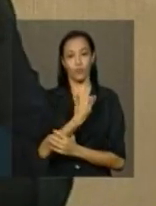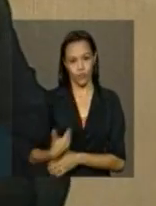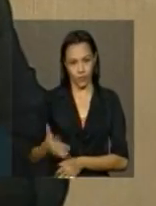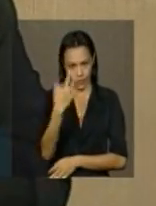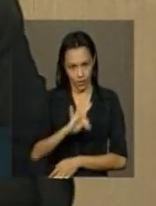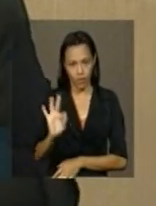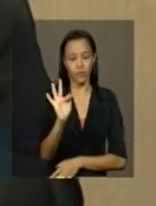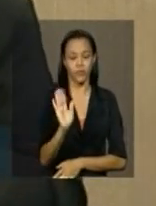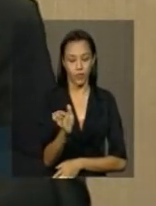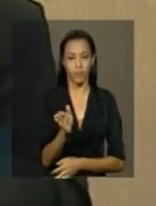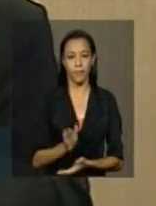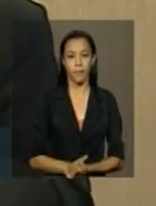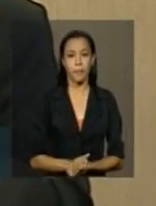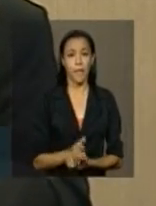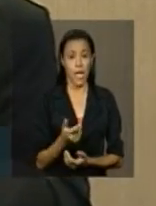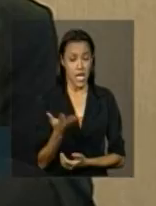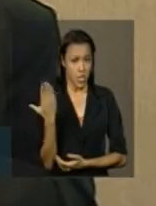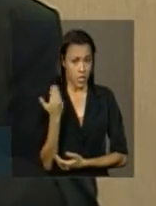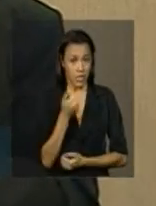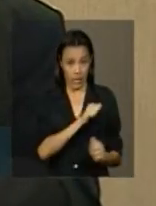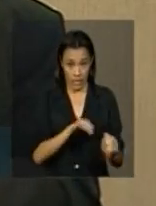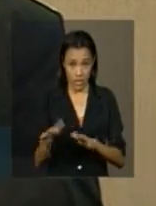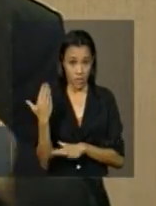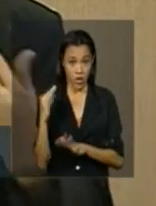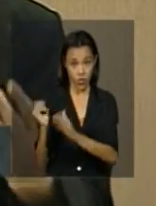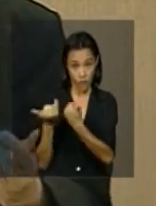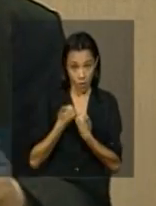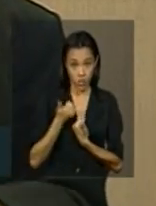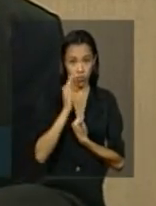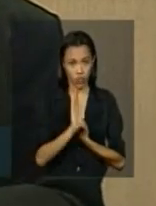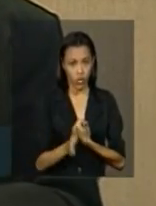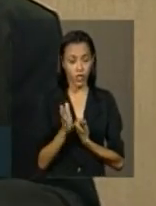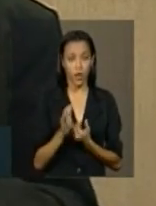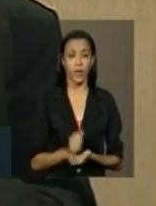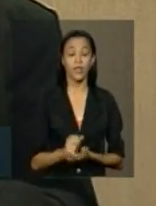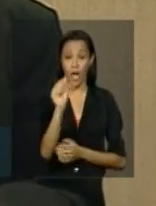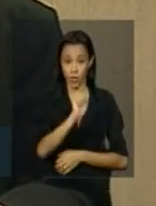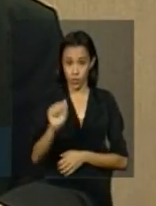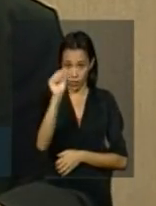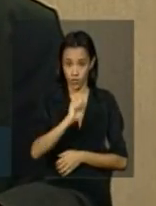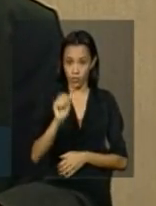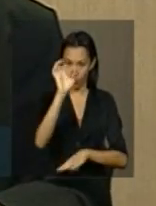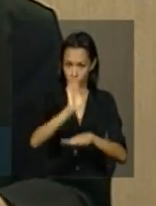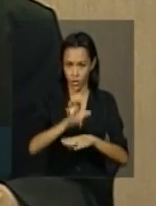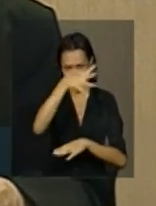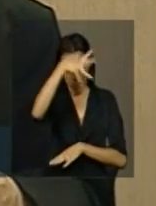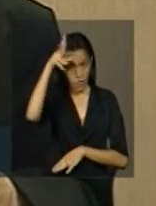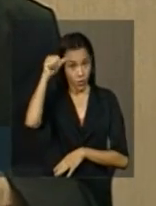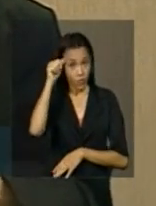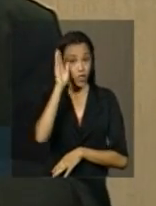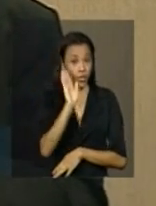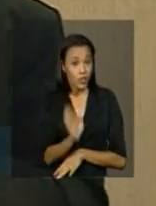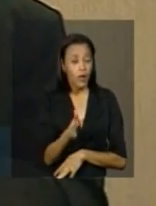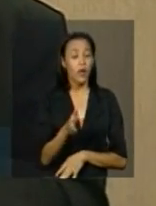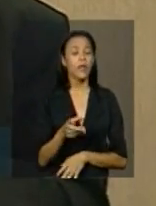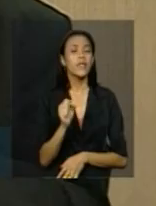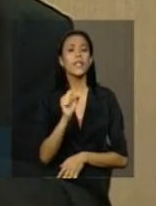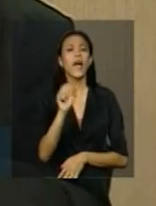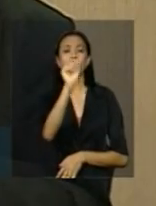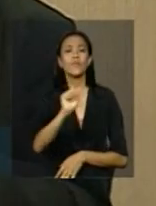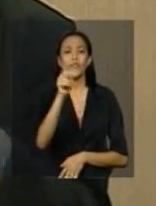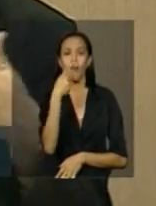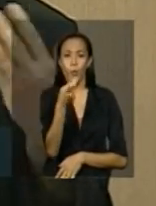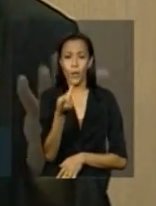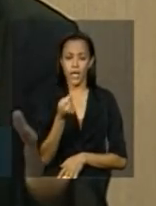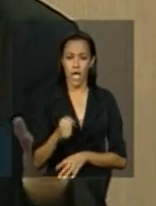você pegar nós recebemos informação essa semana da associação de municípios do Estado do Amazonas que a associação de municípios do Estado de amaon informou